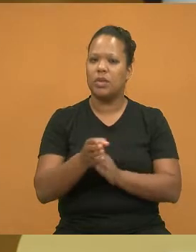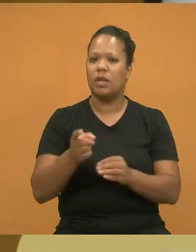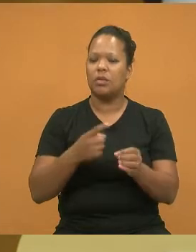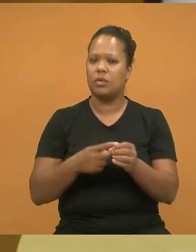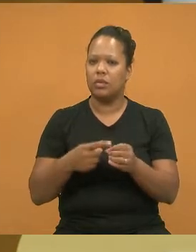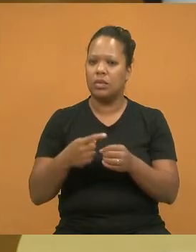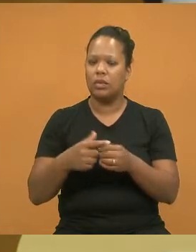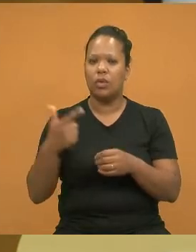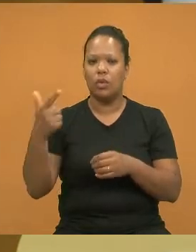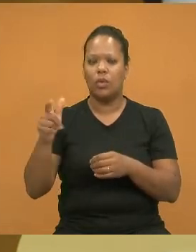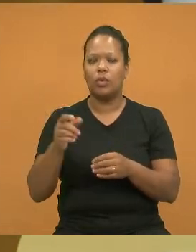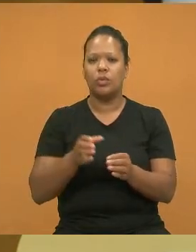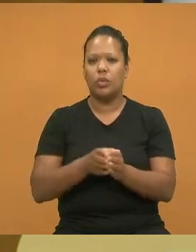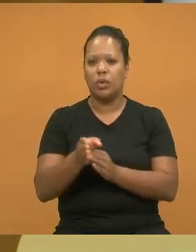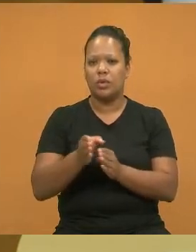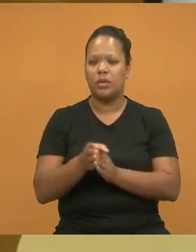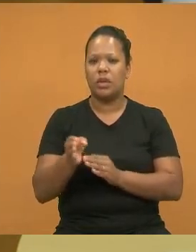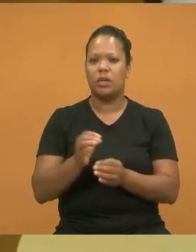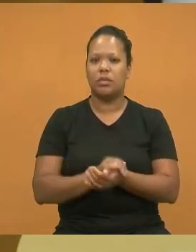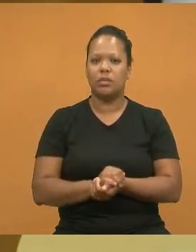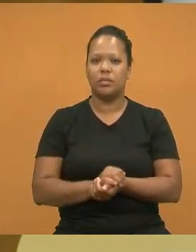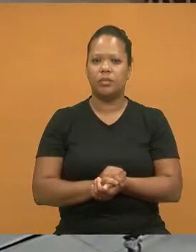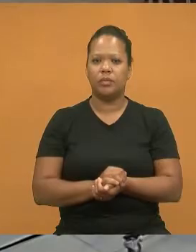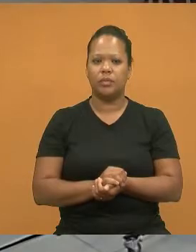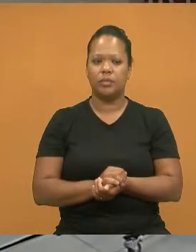outros demais conselhos.